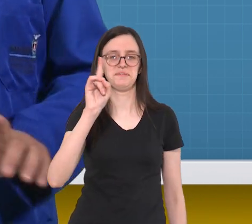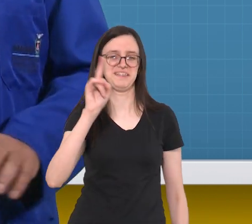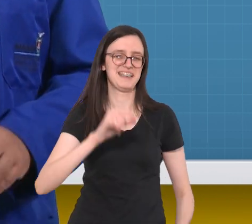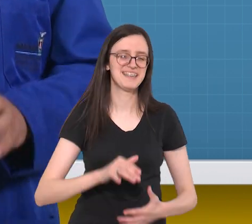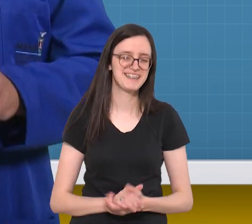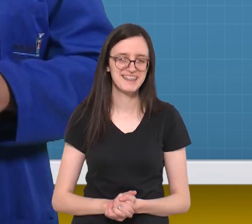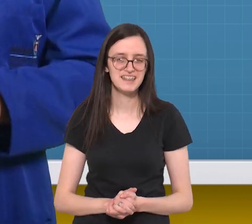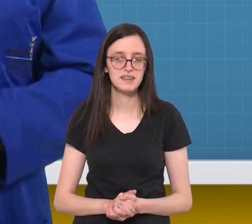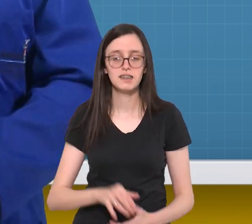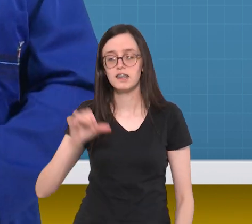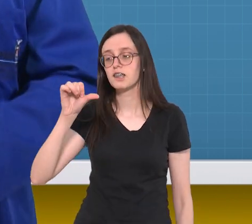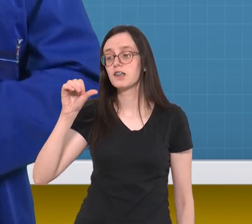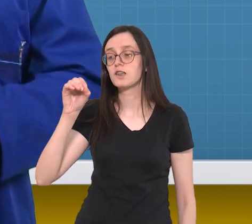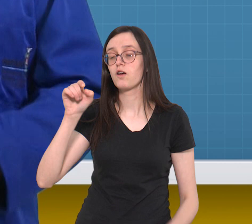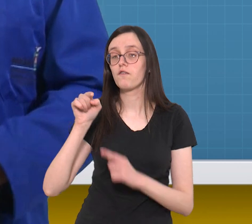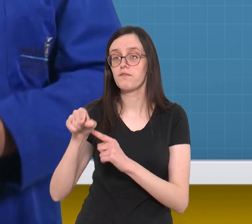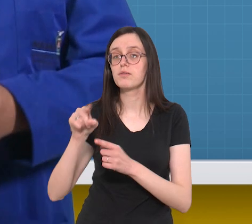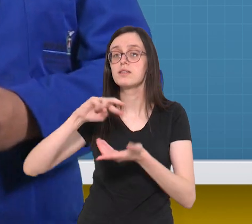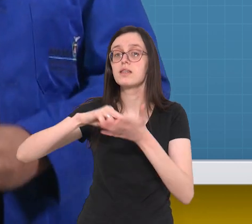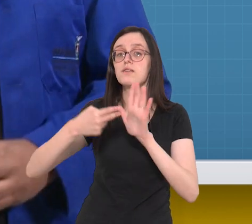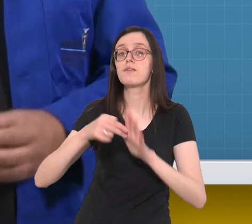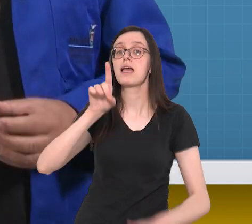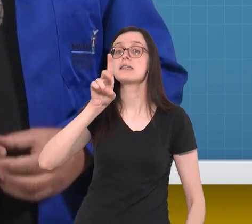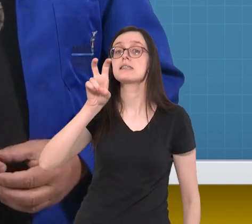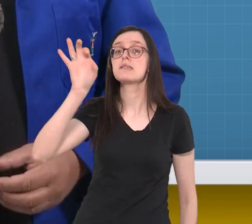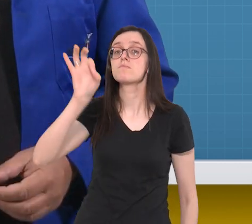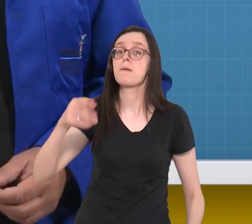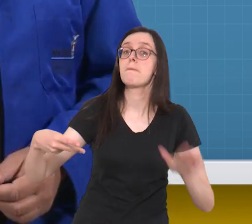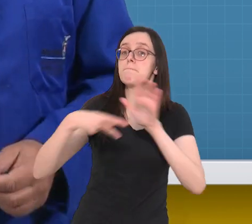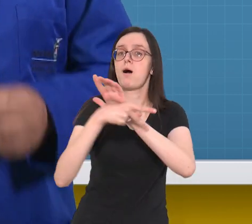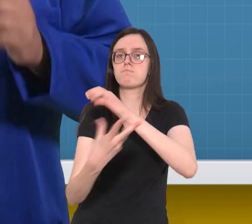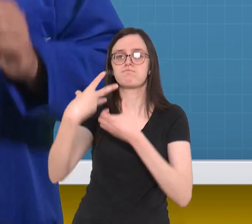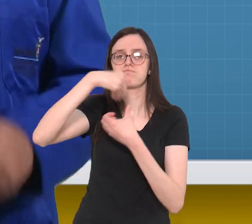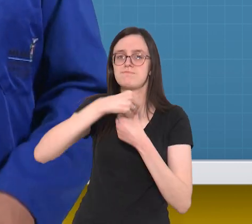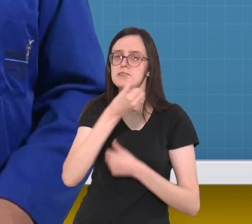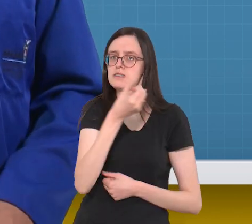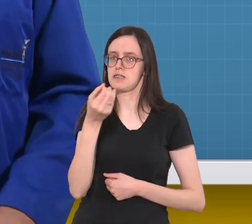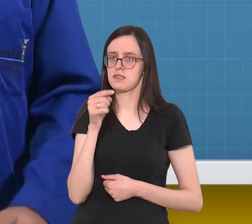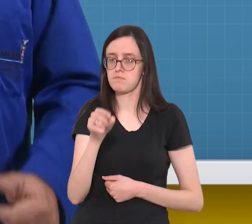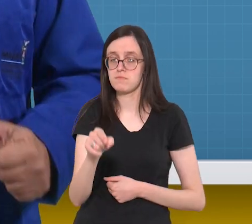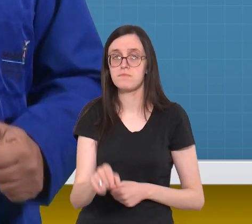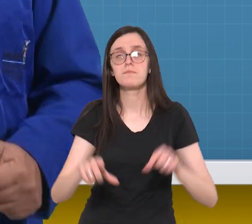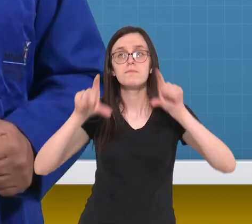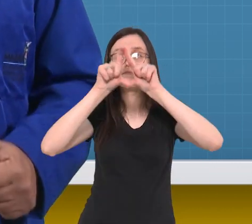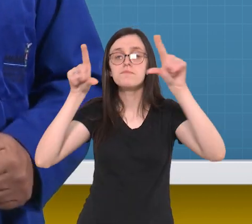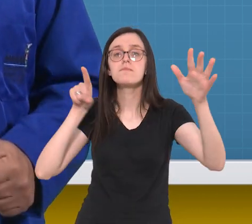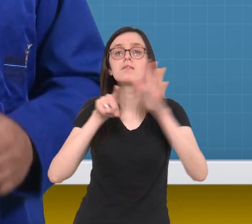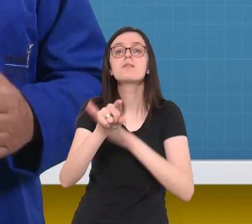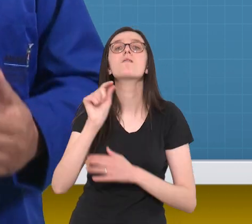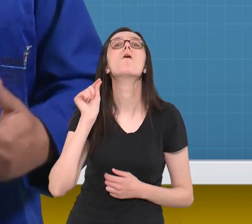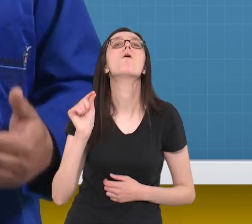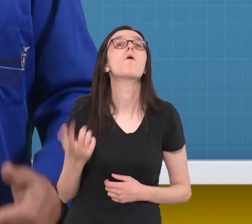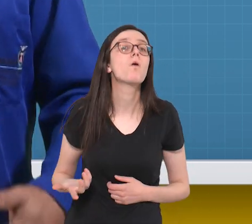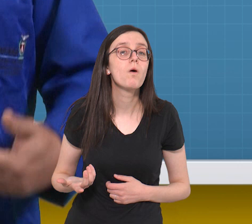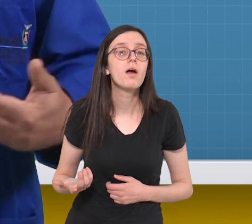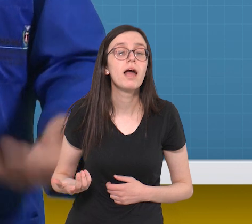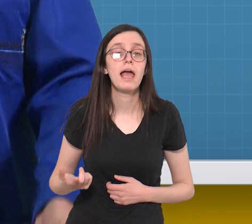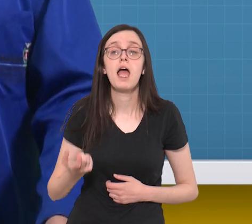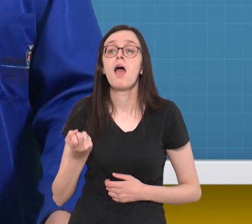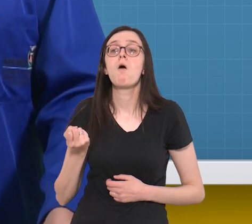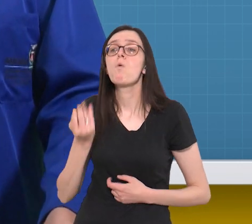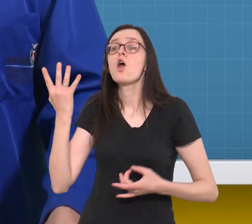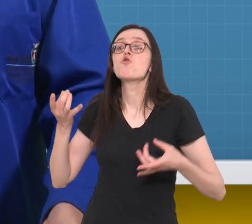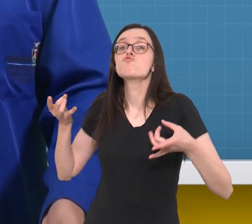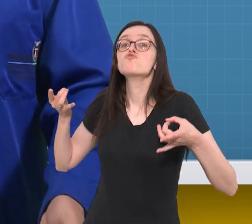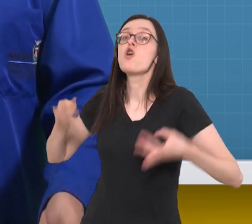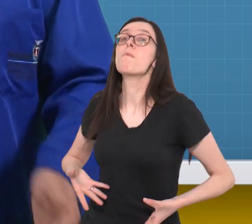Não. 90 mil é 15% do patrimônio. A pergunta do problema é quanto